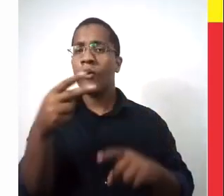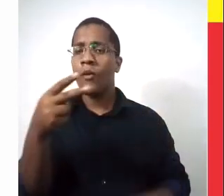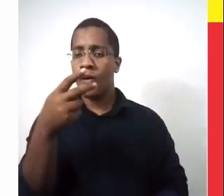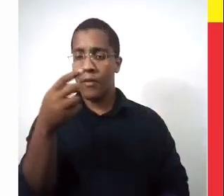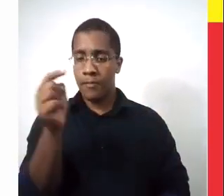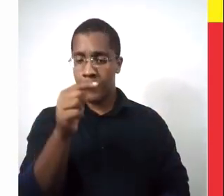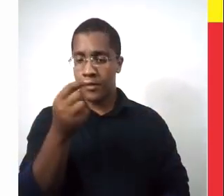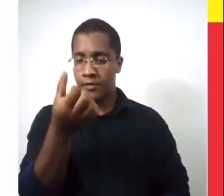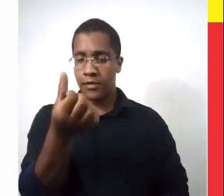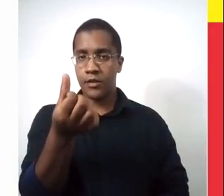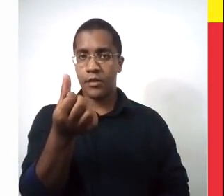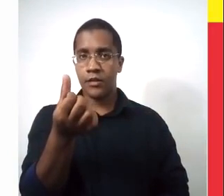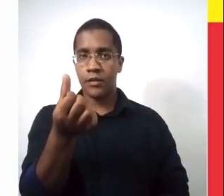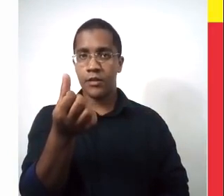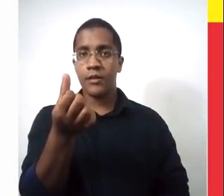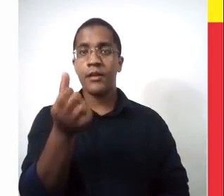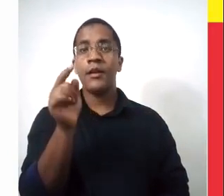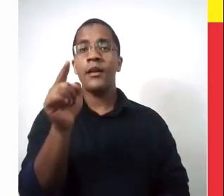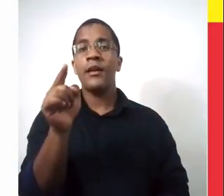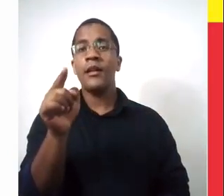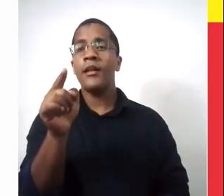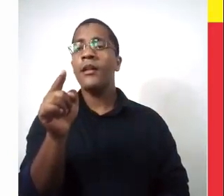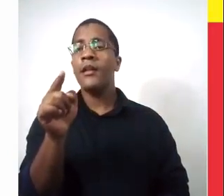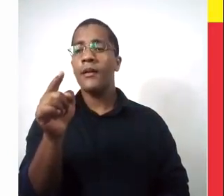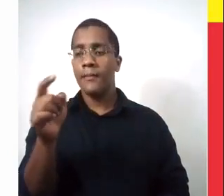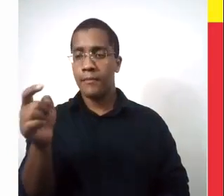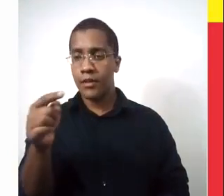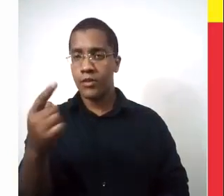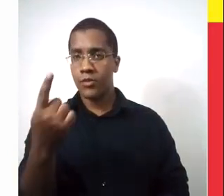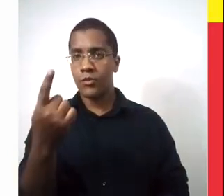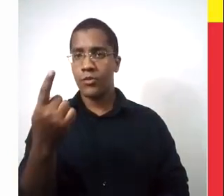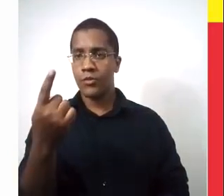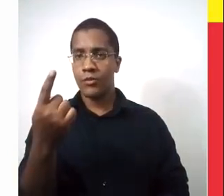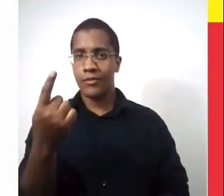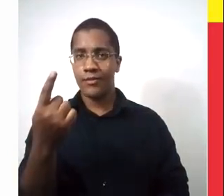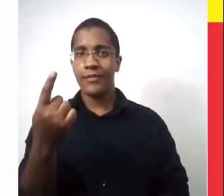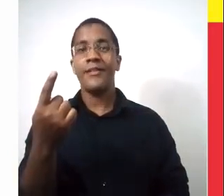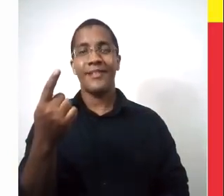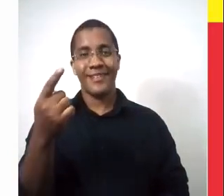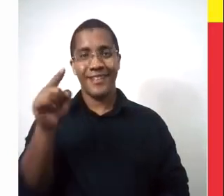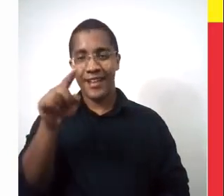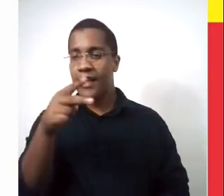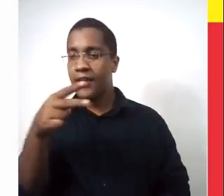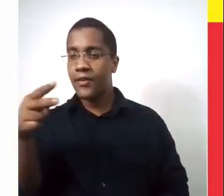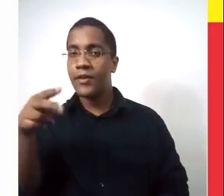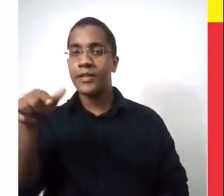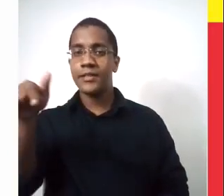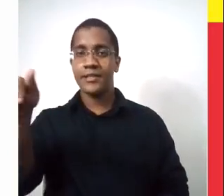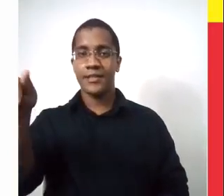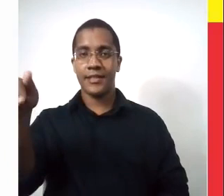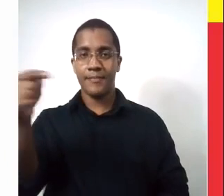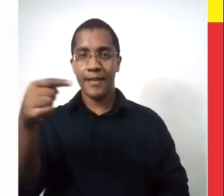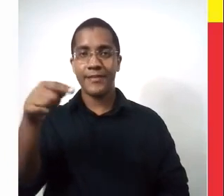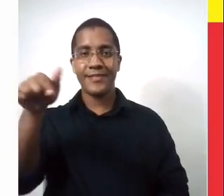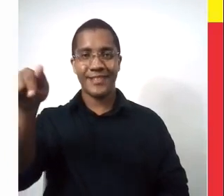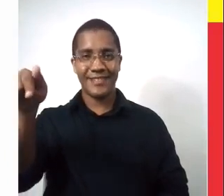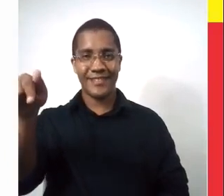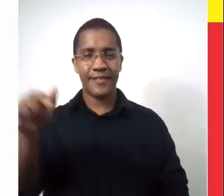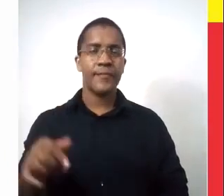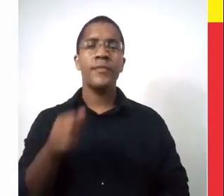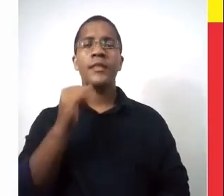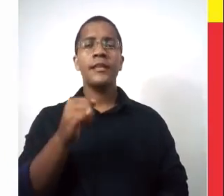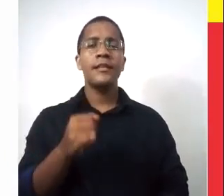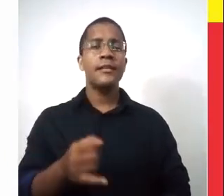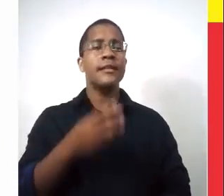menos 6, menos 1, que ela vai soltar o número menos 7. E se colocar 3, ela vai